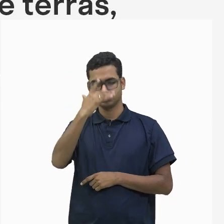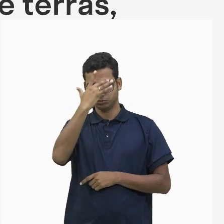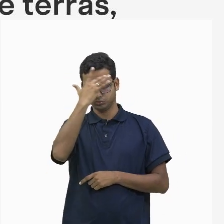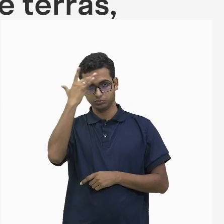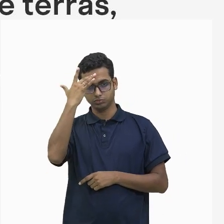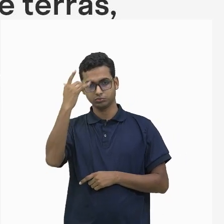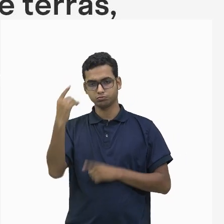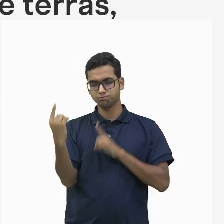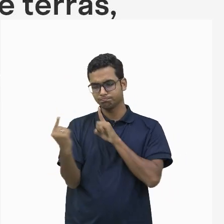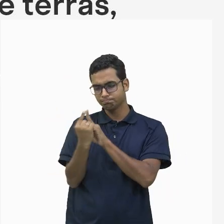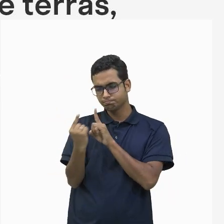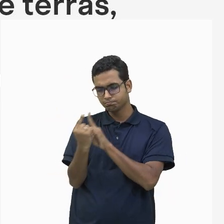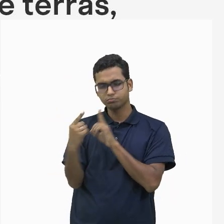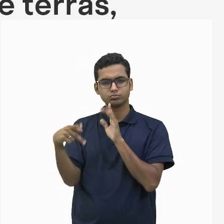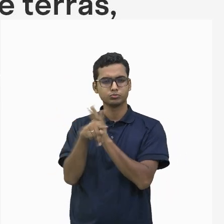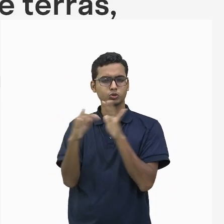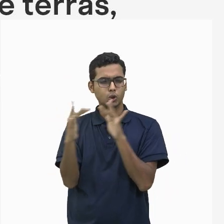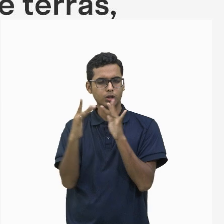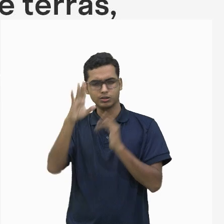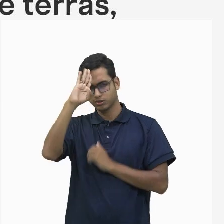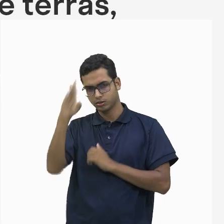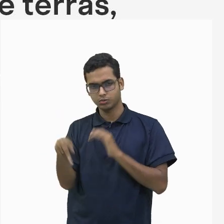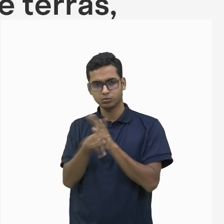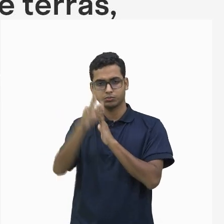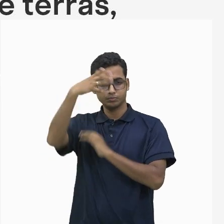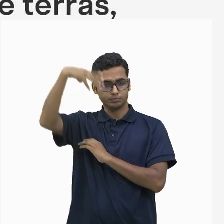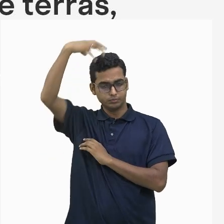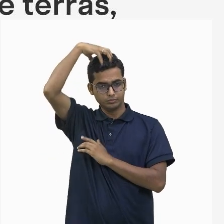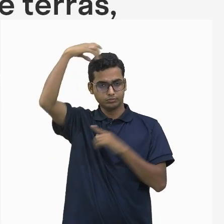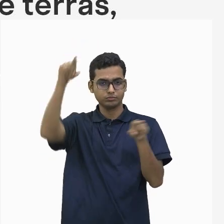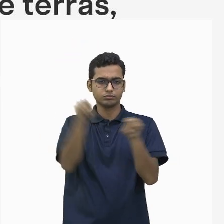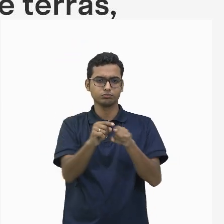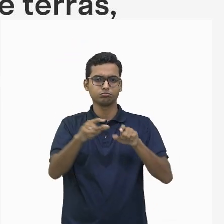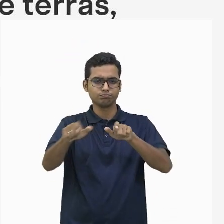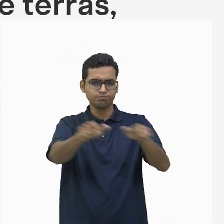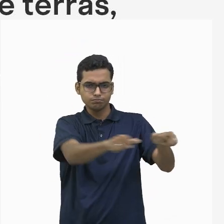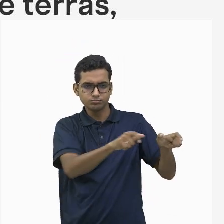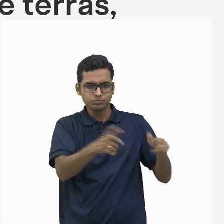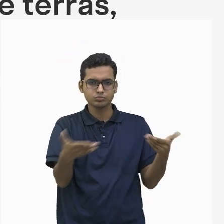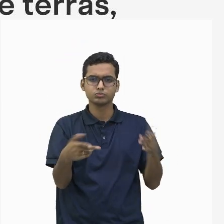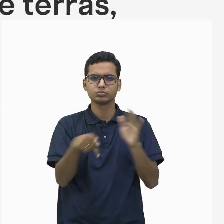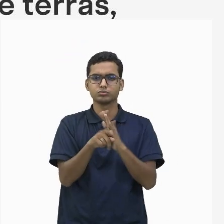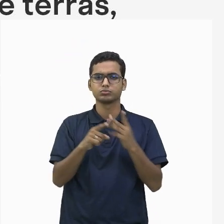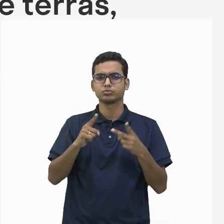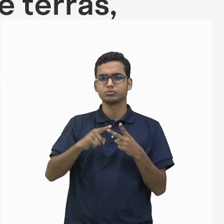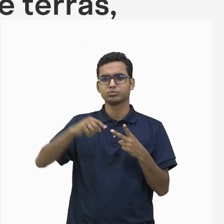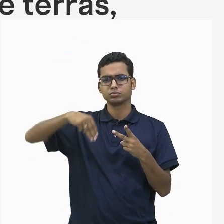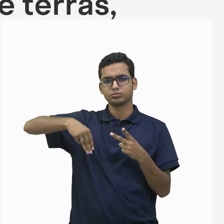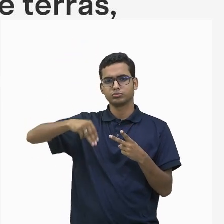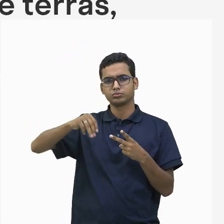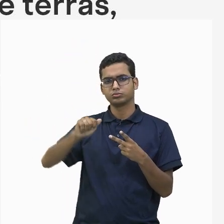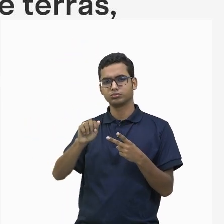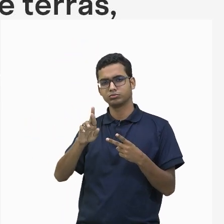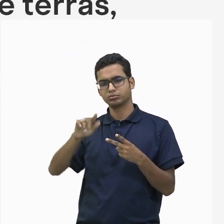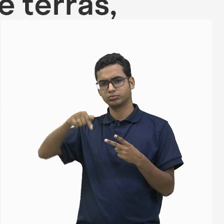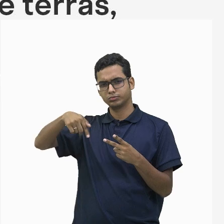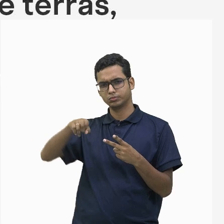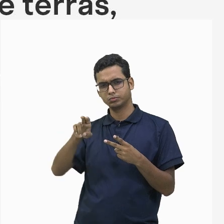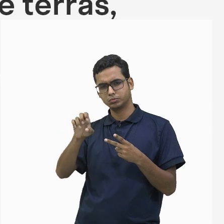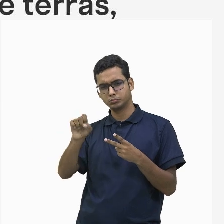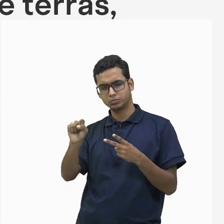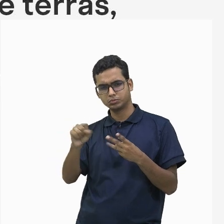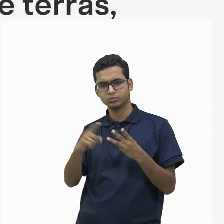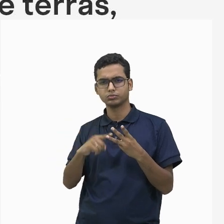terras. Os ducados, os marqueses, administravam as marcas, geralmente locais onde